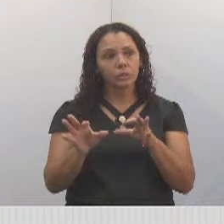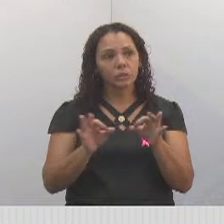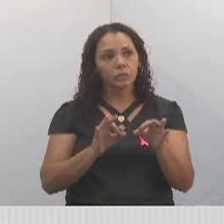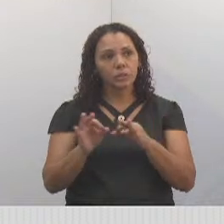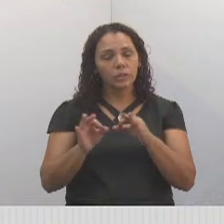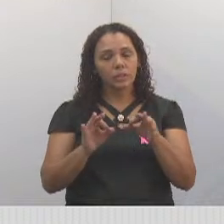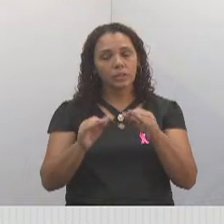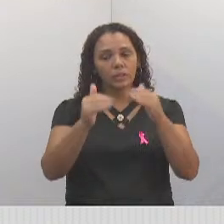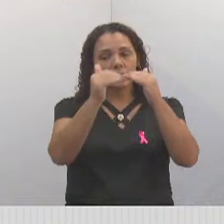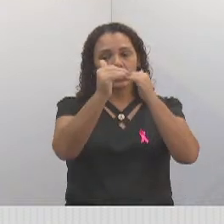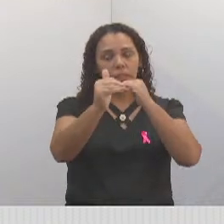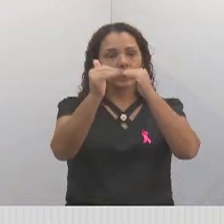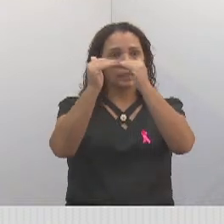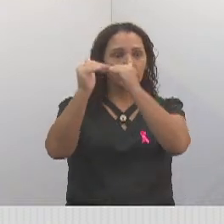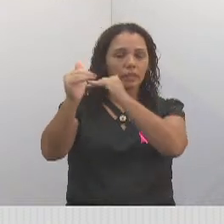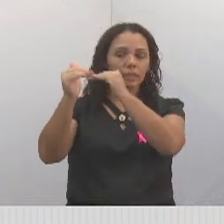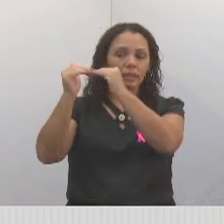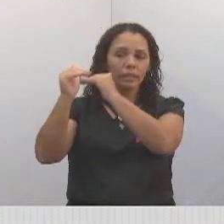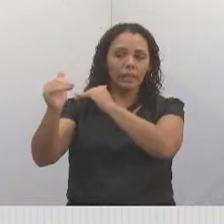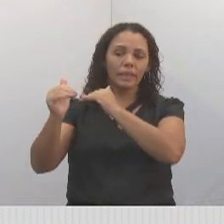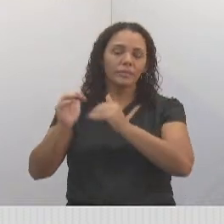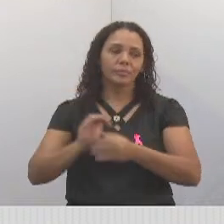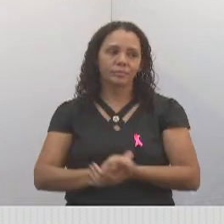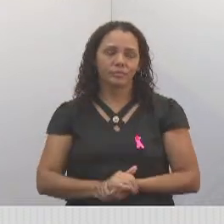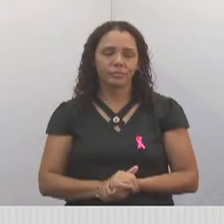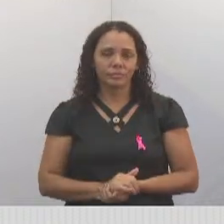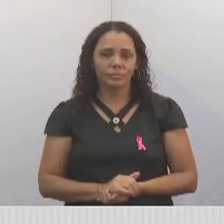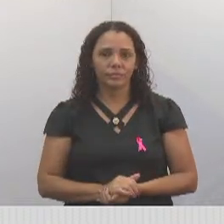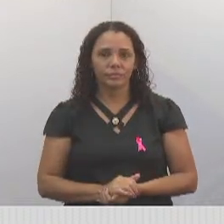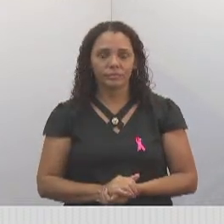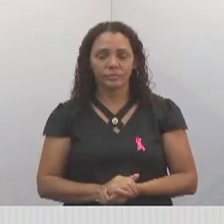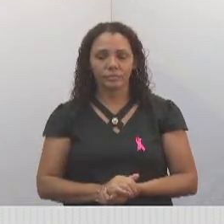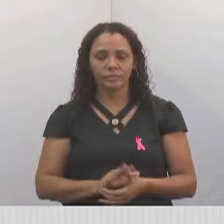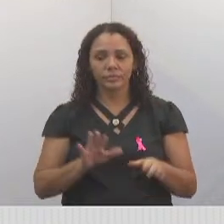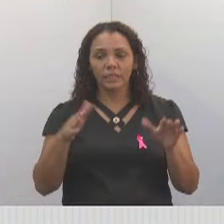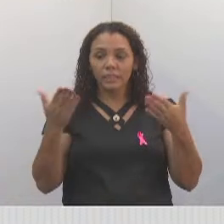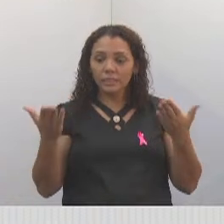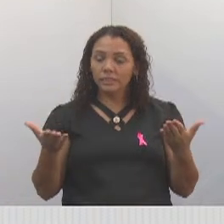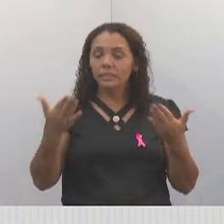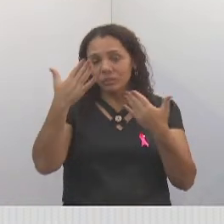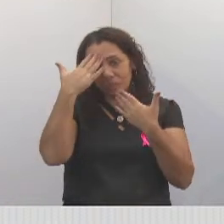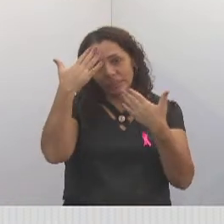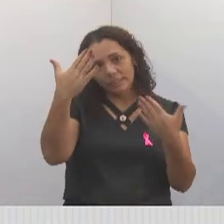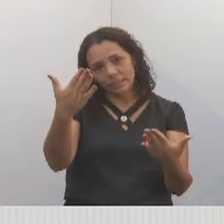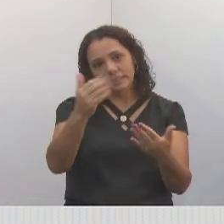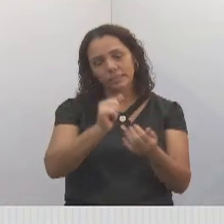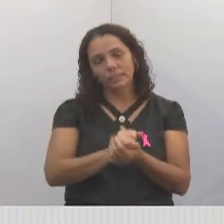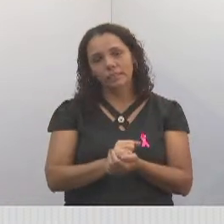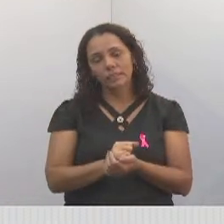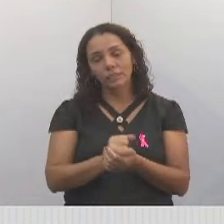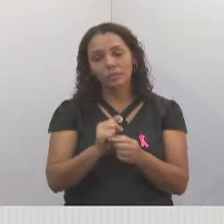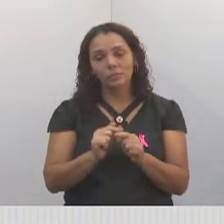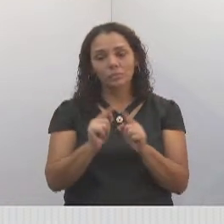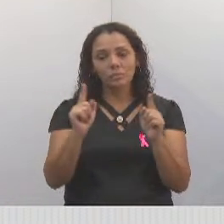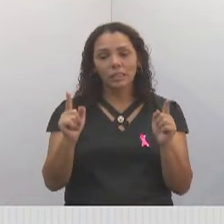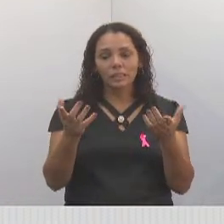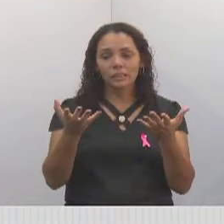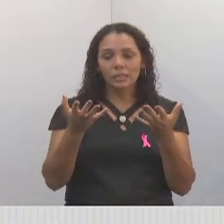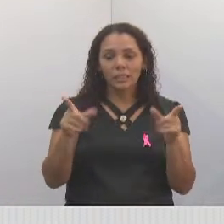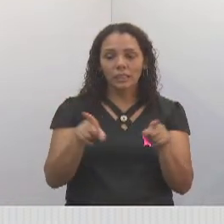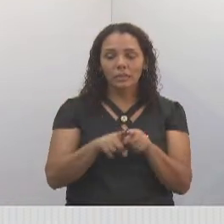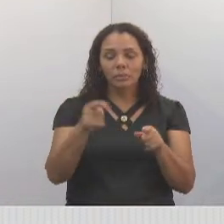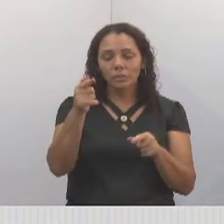cobertura nesse ponto de ônibus. Então, eu agradeço, porém, quero